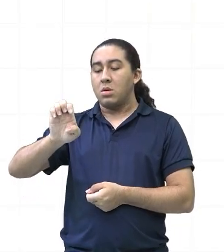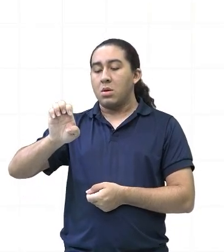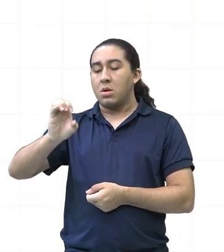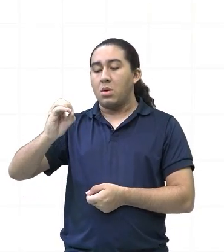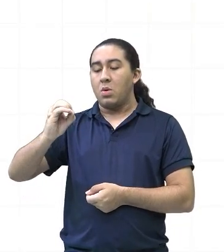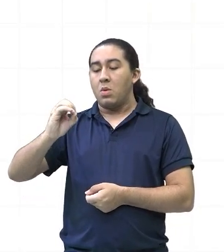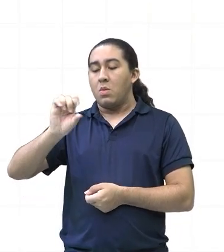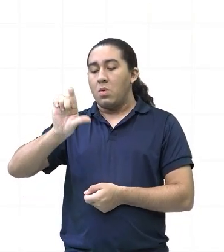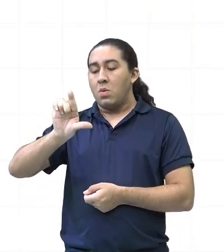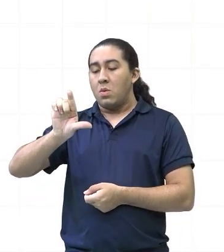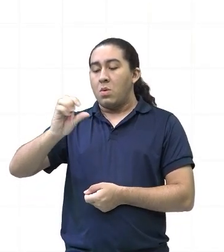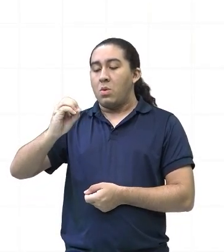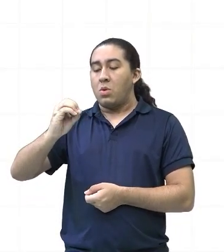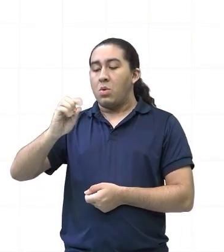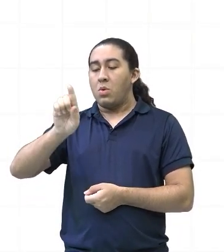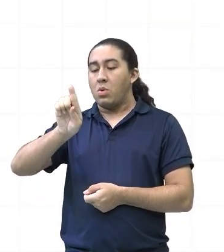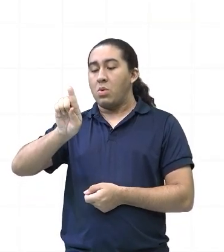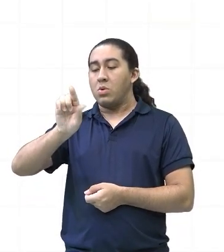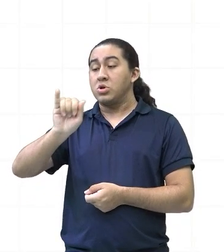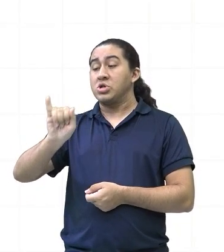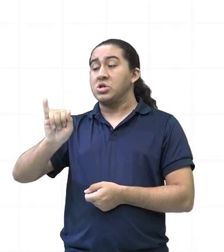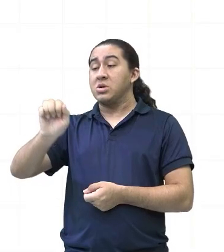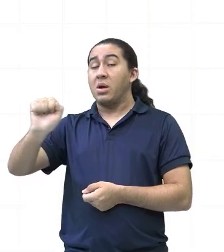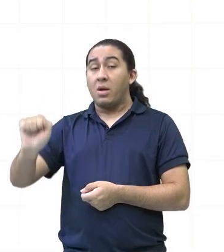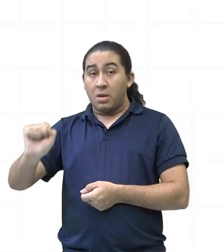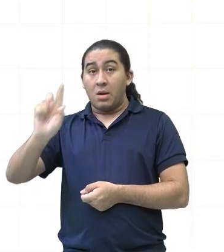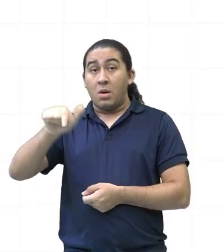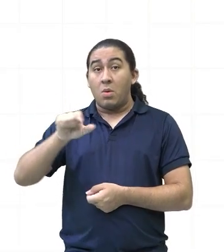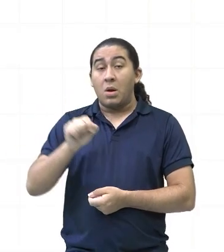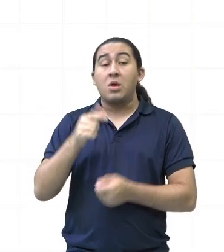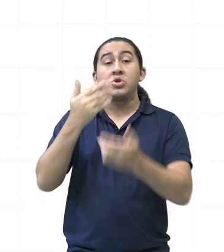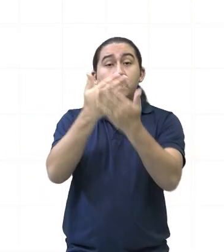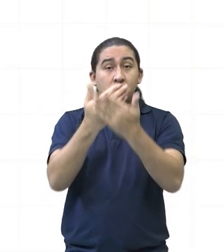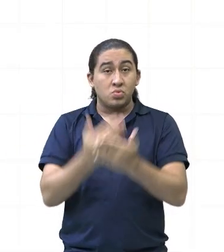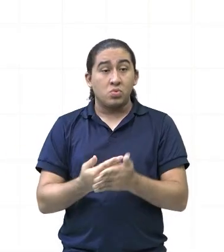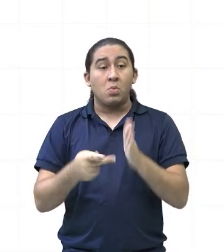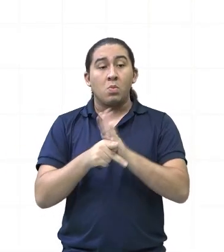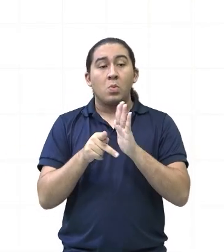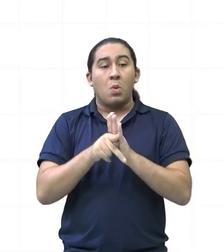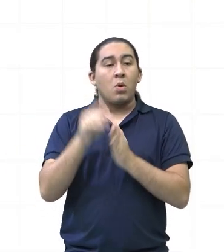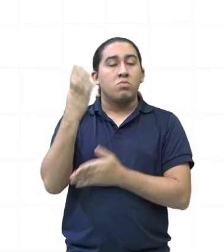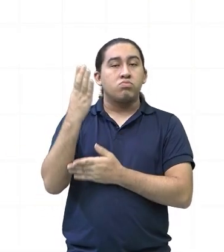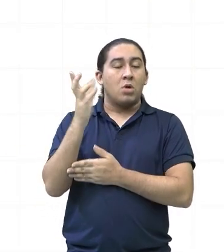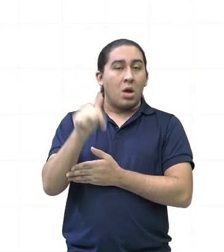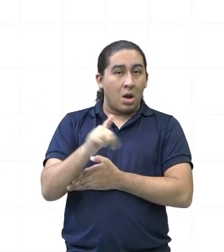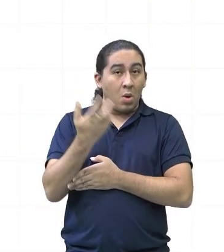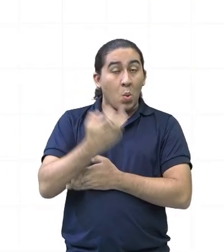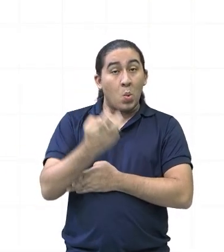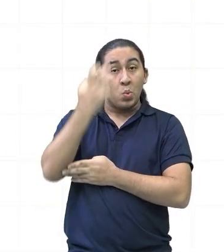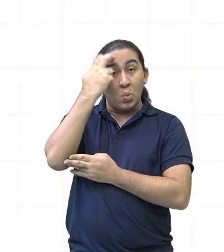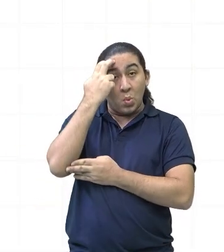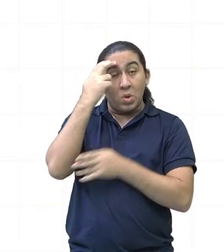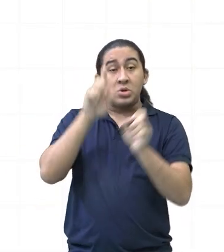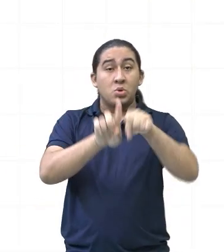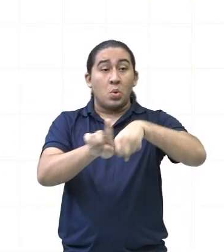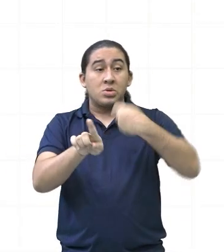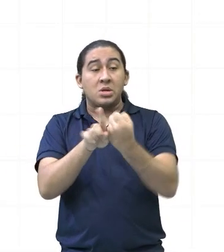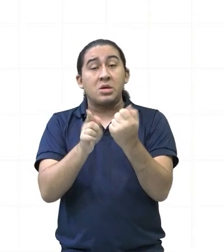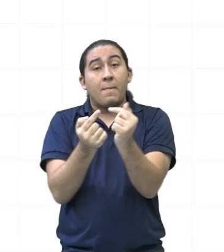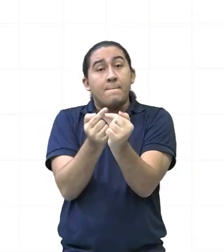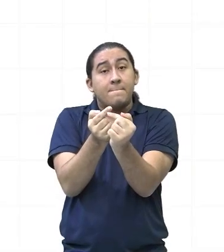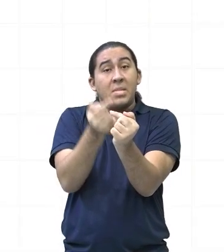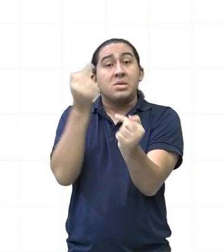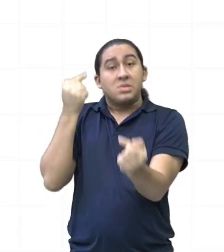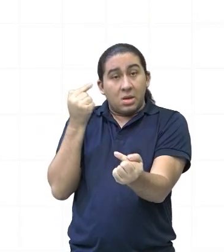investigação dos indícios ou vestígios de civilizações e culturas de sociedades passadas. Temos também aí